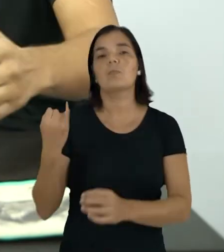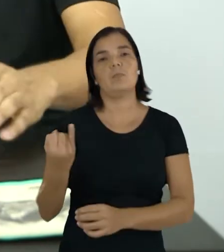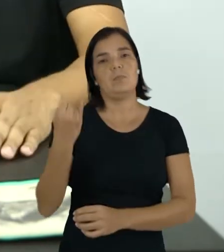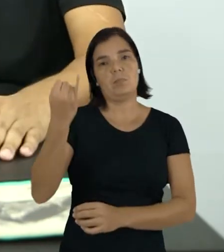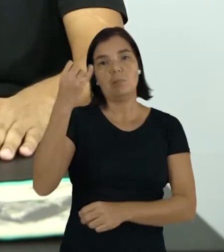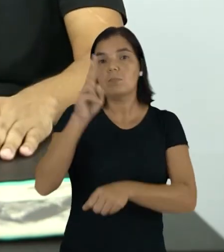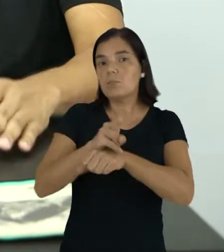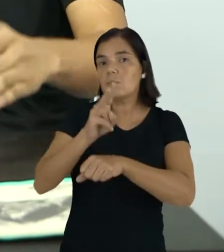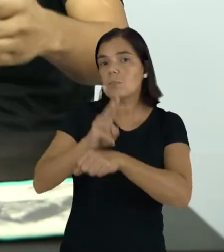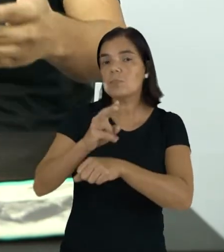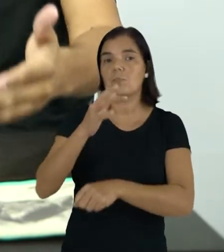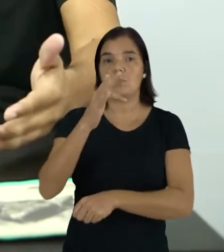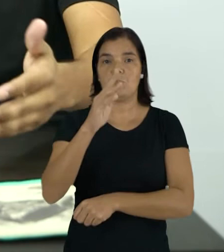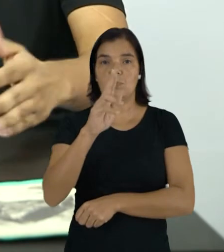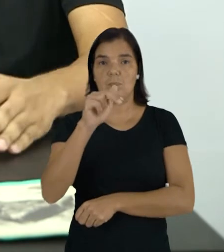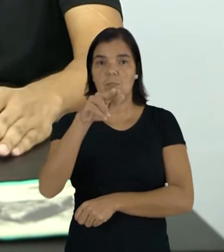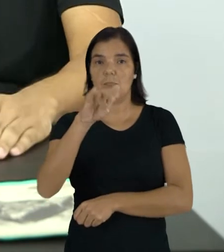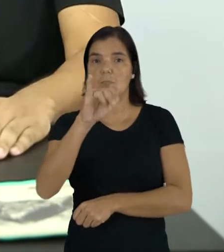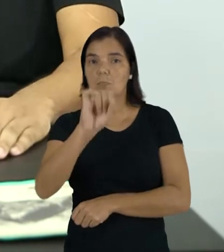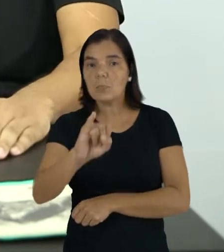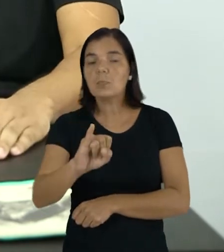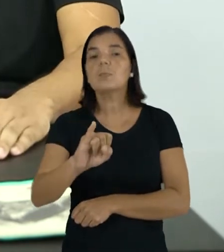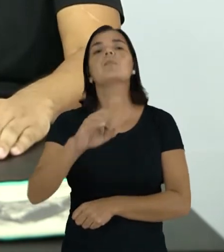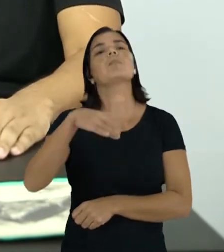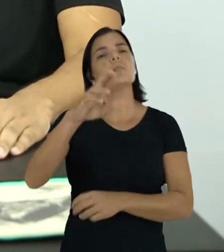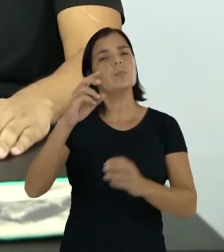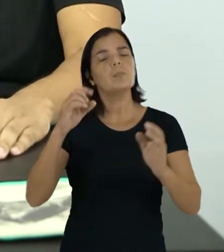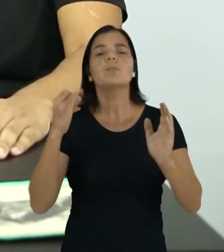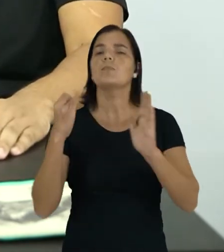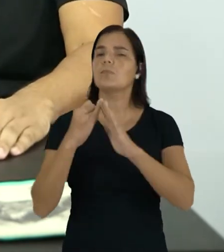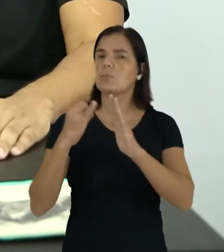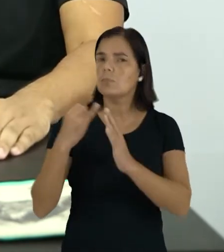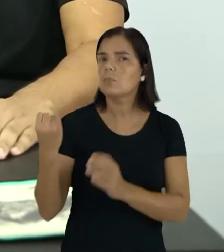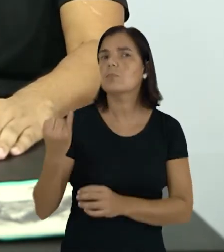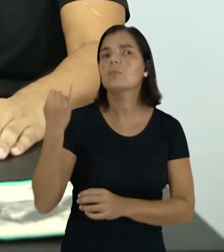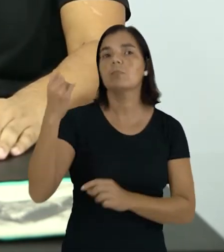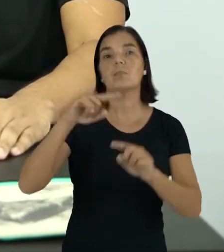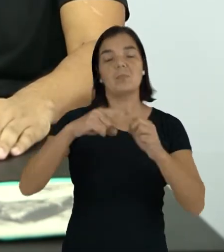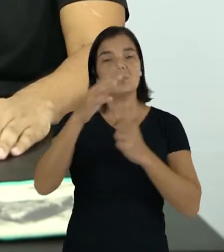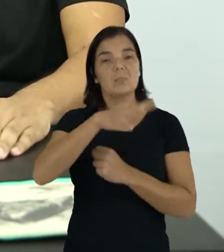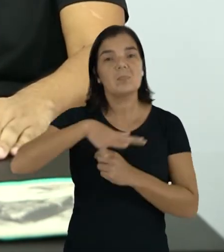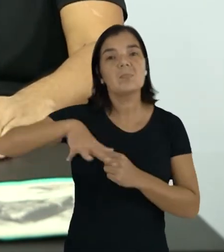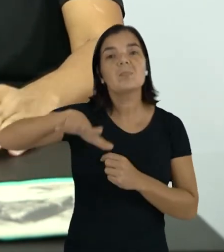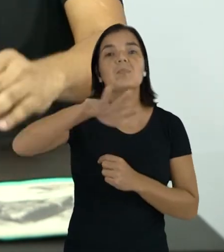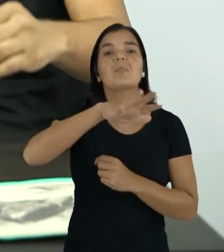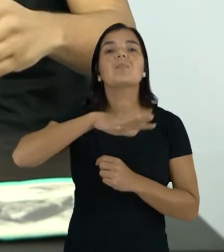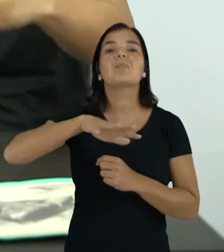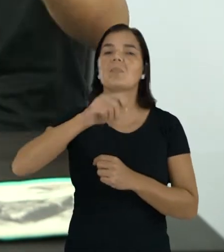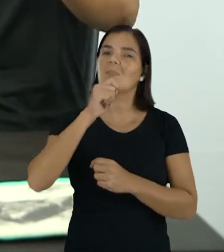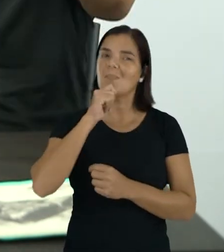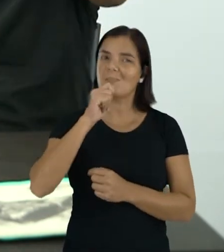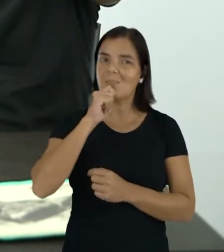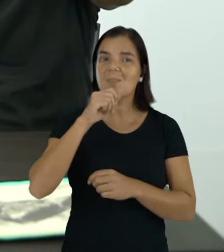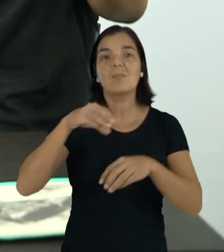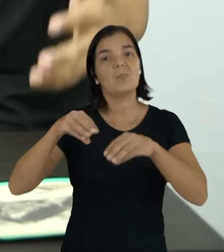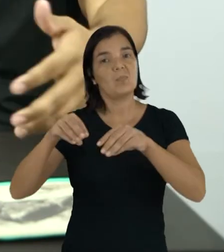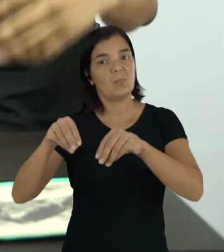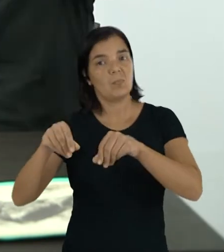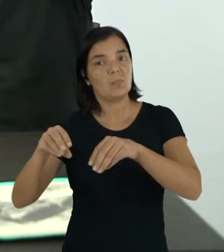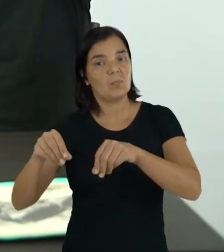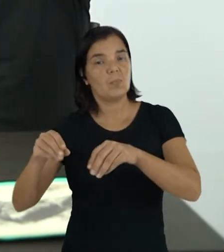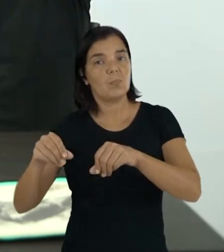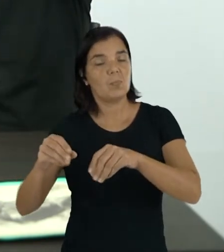dos indígenas. A FUNAI é um dos órgãos mais importantes, mas em sua maioria os indígenas ainda ocupam um